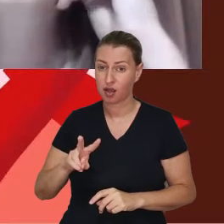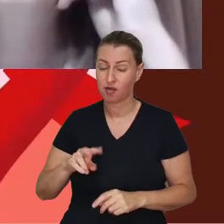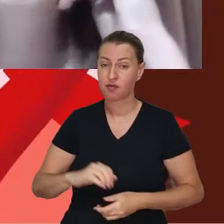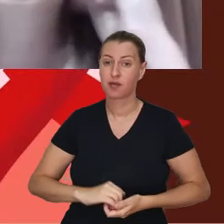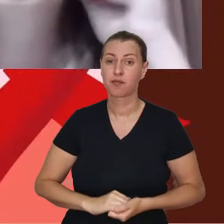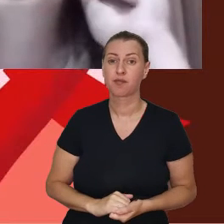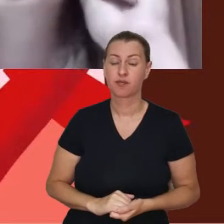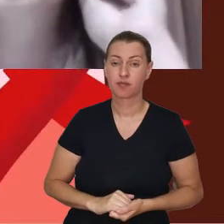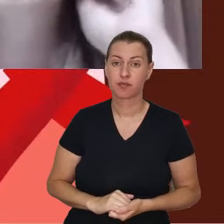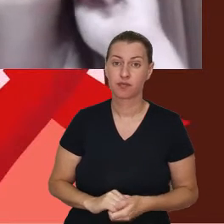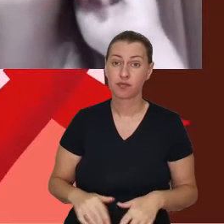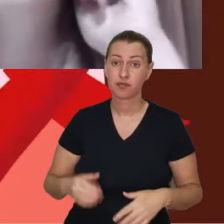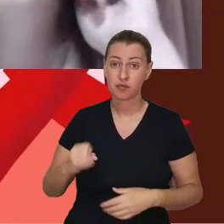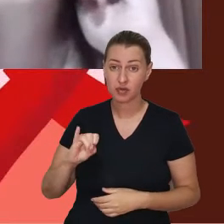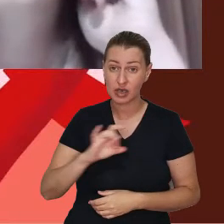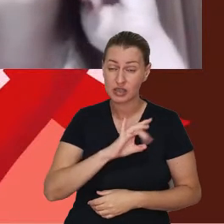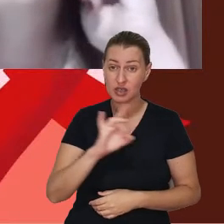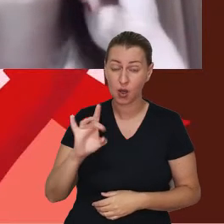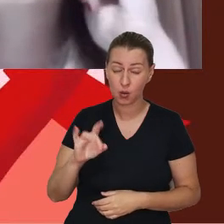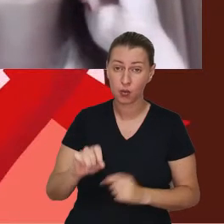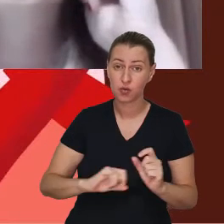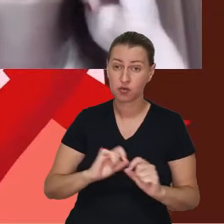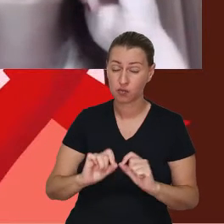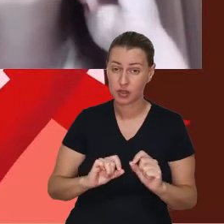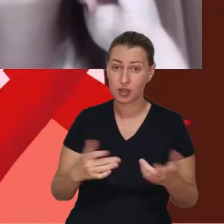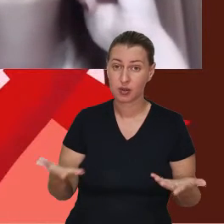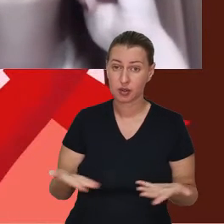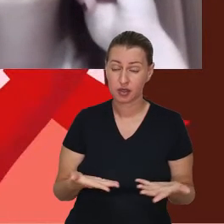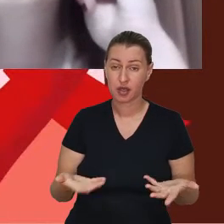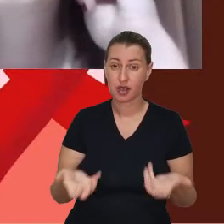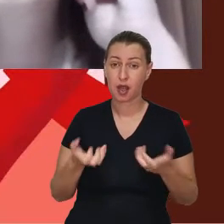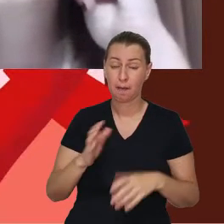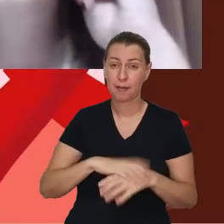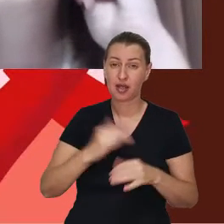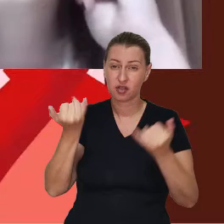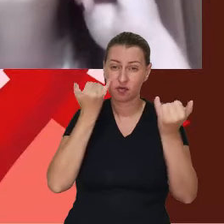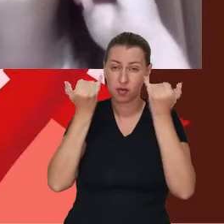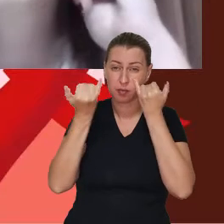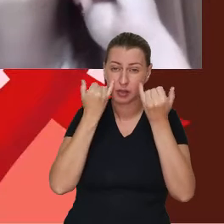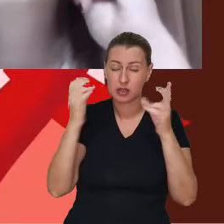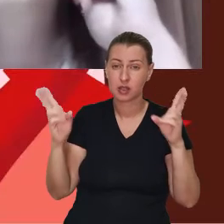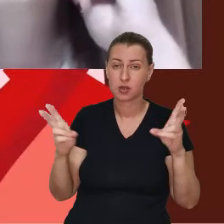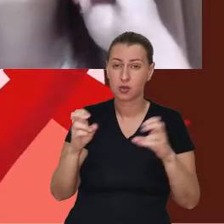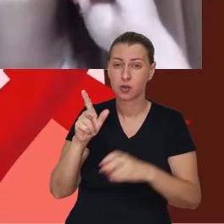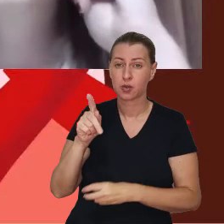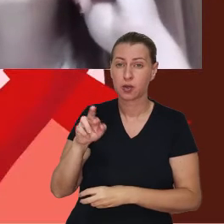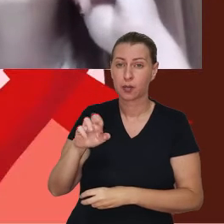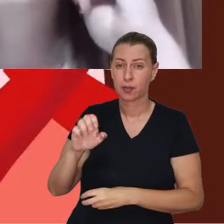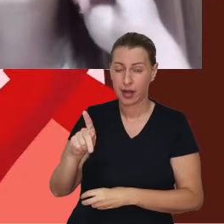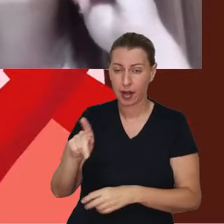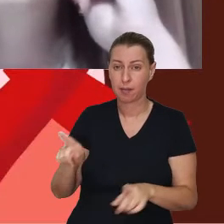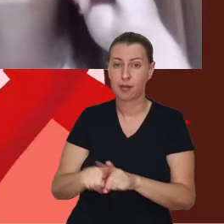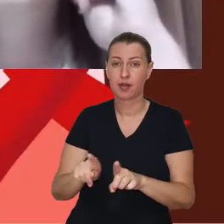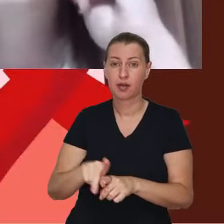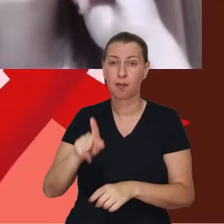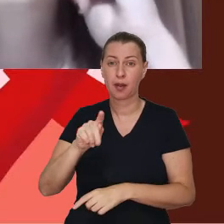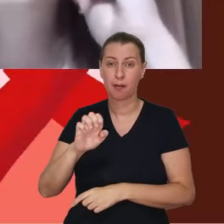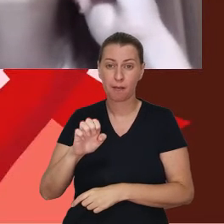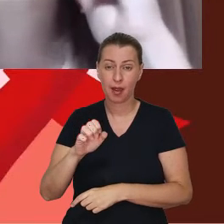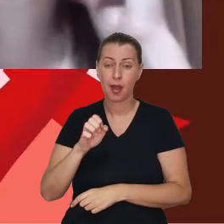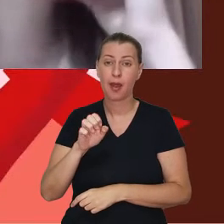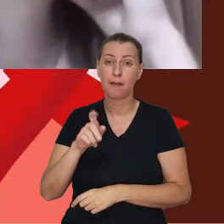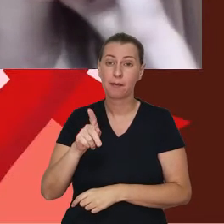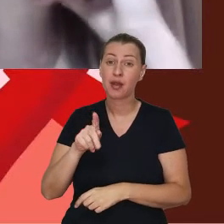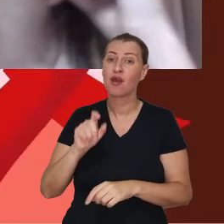acontecer. Se alguém que quiser ter mais informações sobre PrEP, PEP, também pode dar um pulo lá no SAI, lá